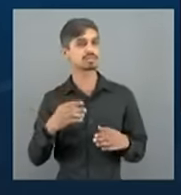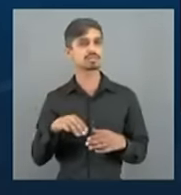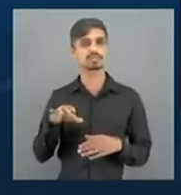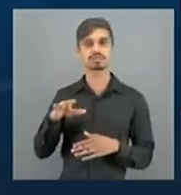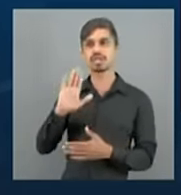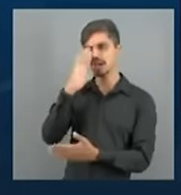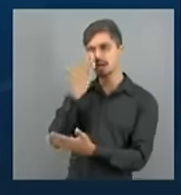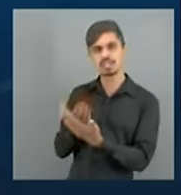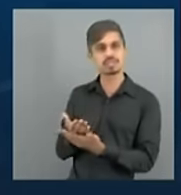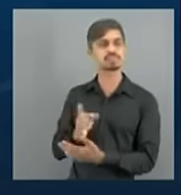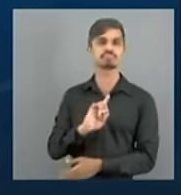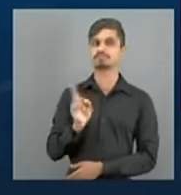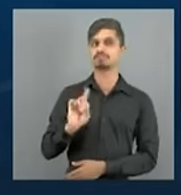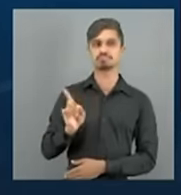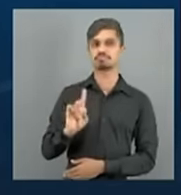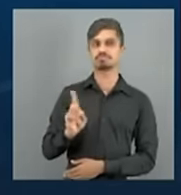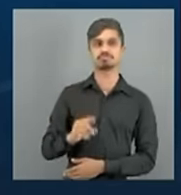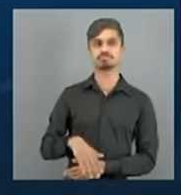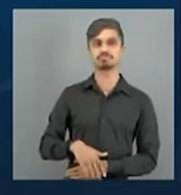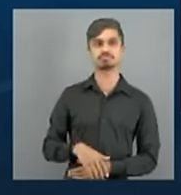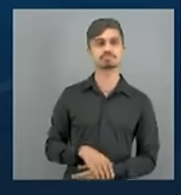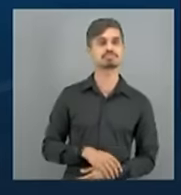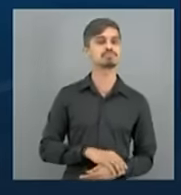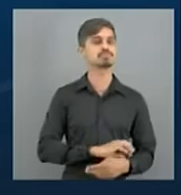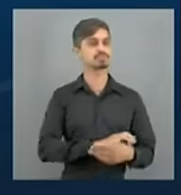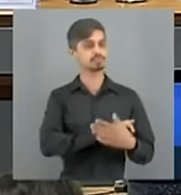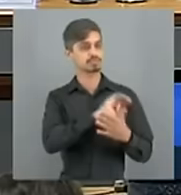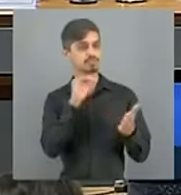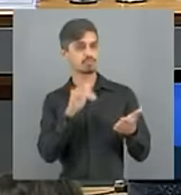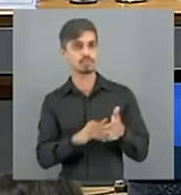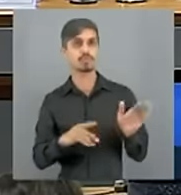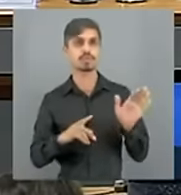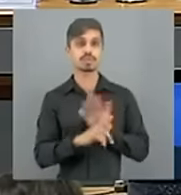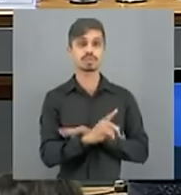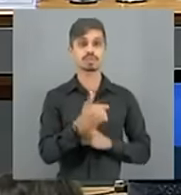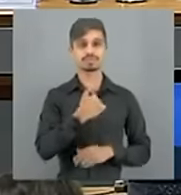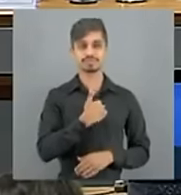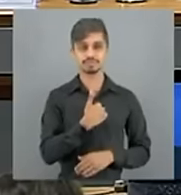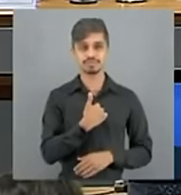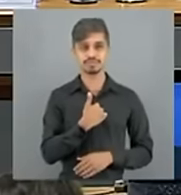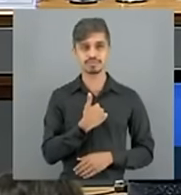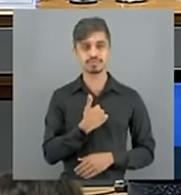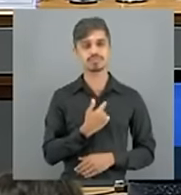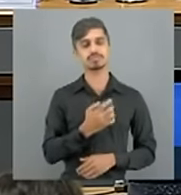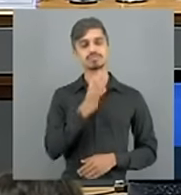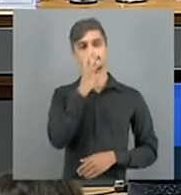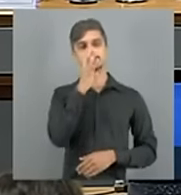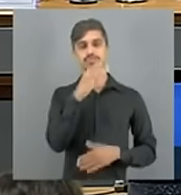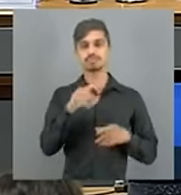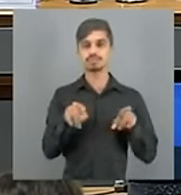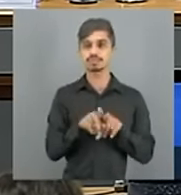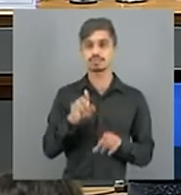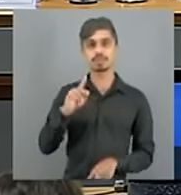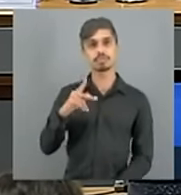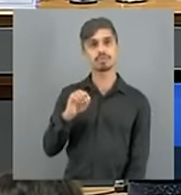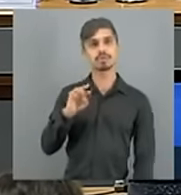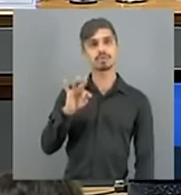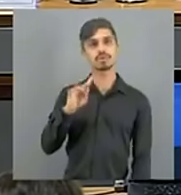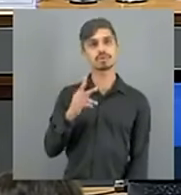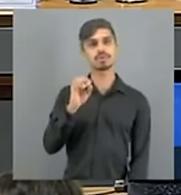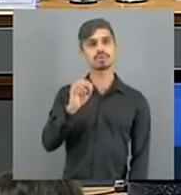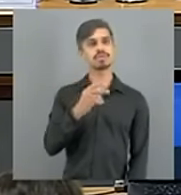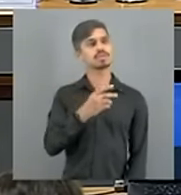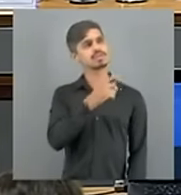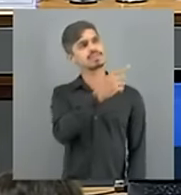Não. Tá, e a última pergunta. Eu fiquei impressionado, e o Portinho também, quando